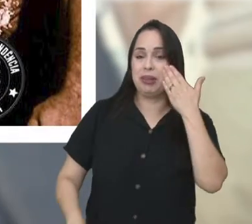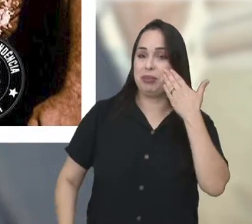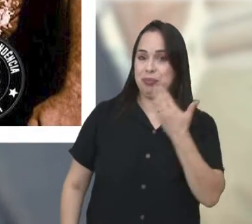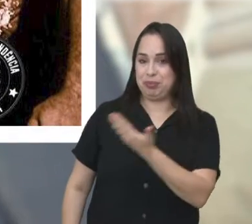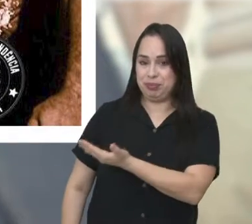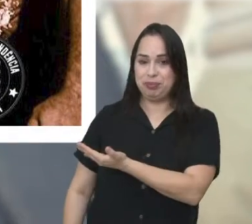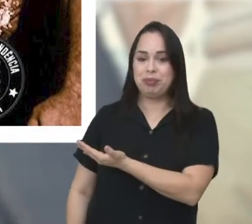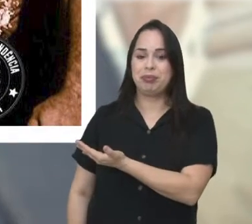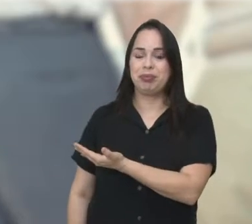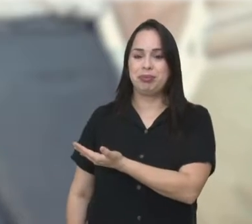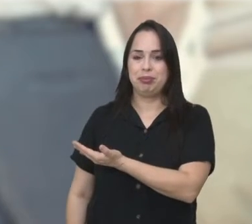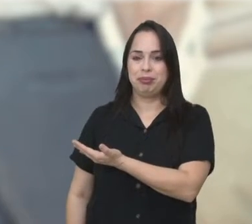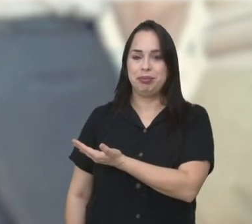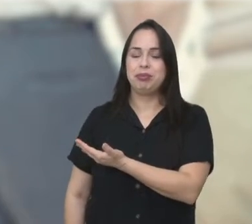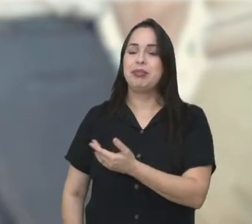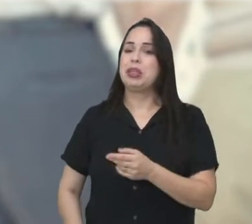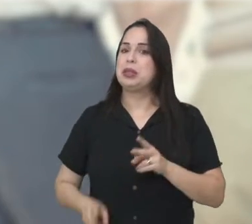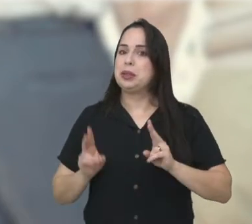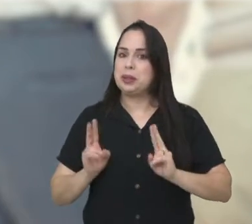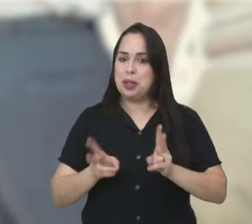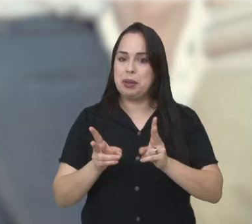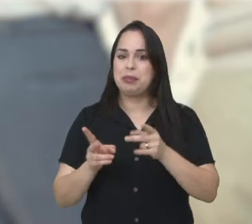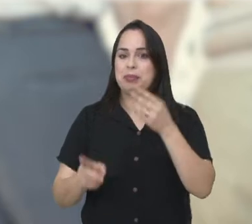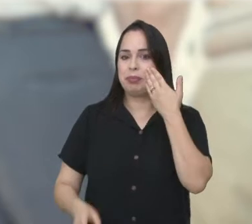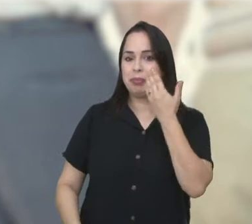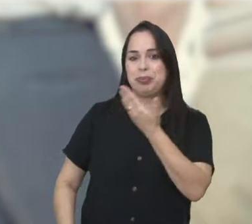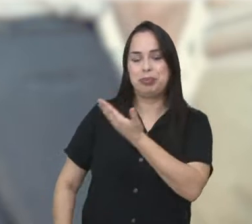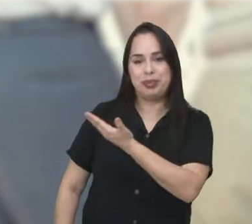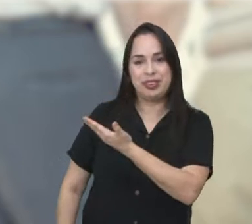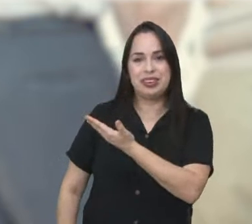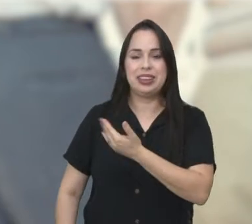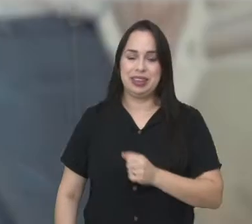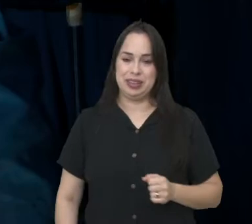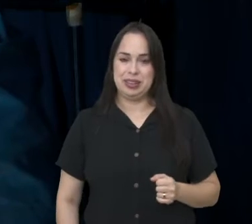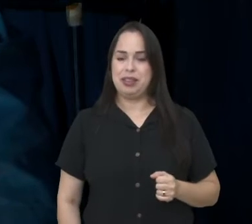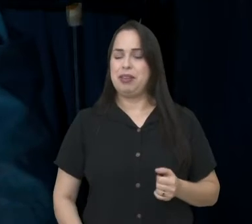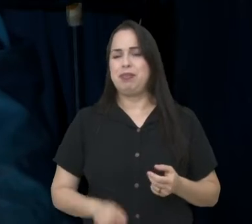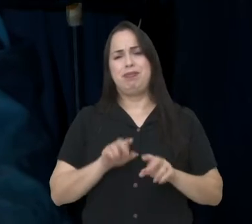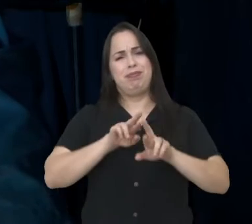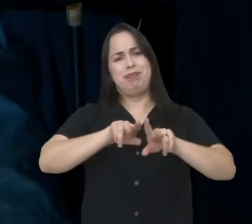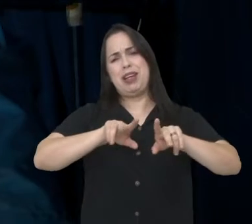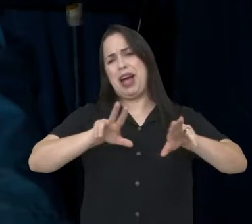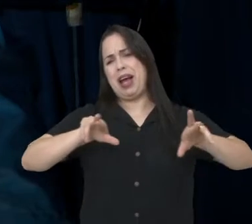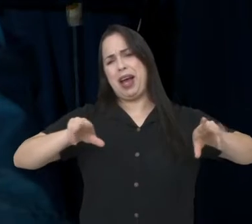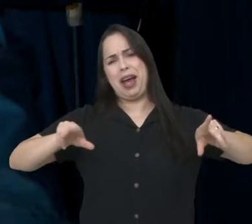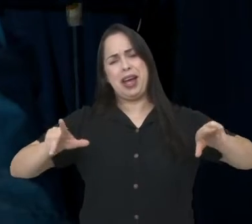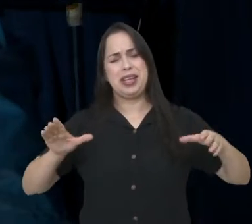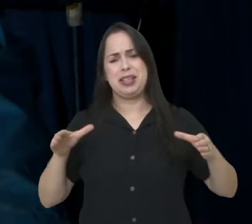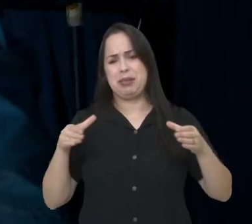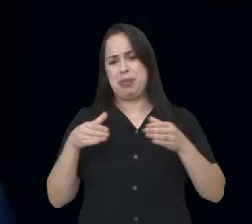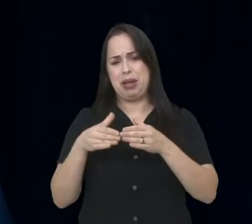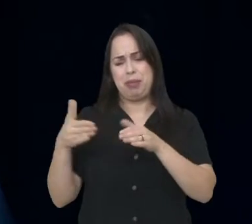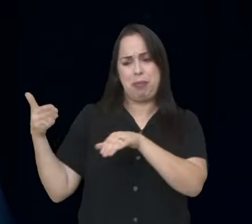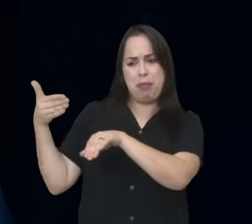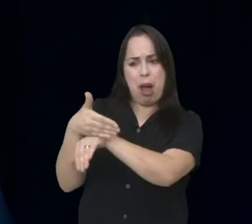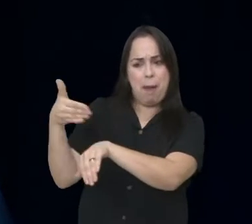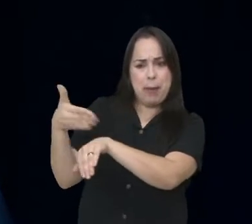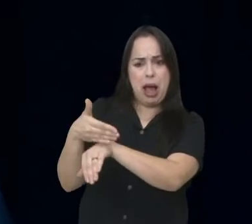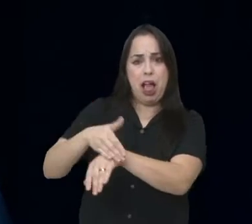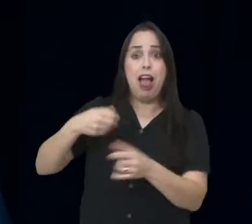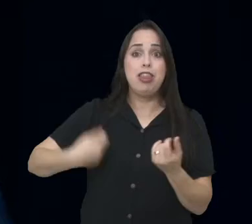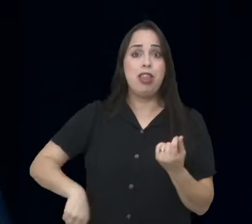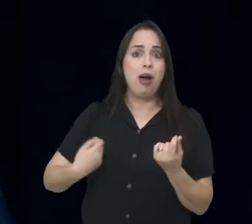Porão, Inocentes, Replicantes, Cólera, Mercenárias, e aí vai longe, né? Então é